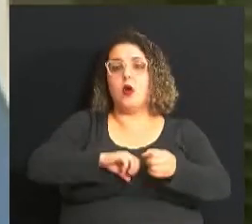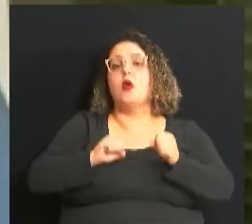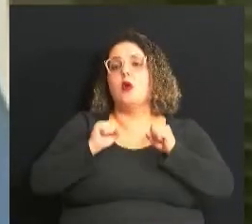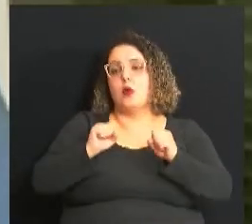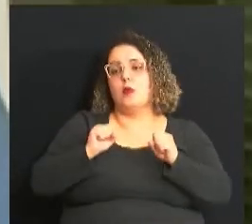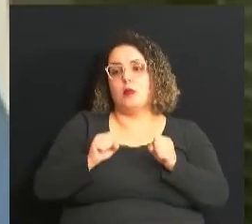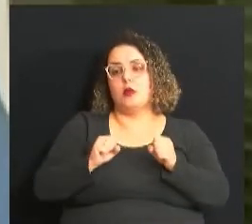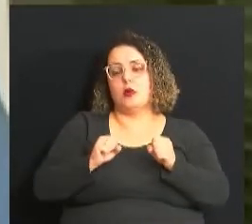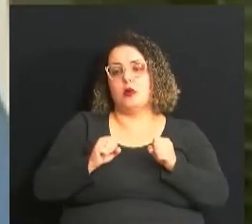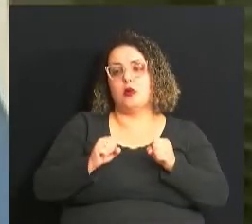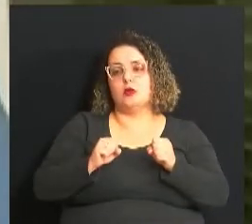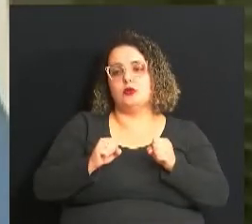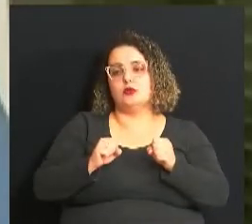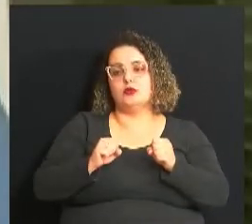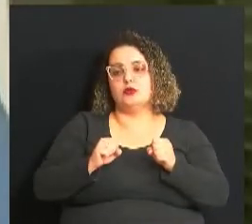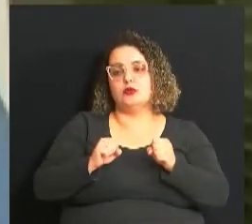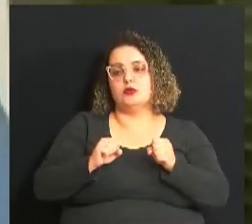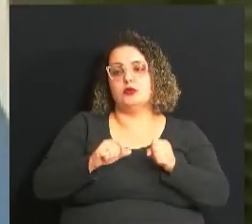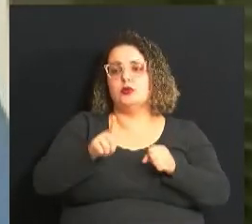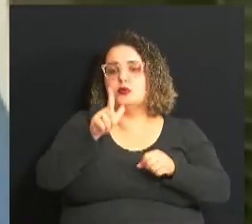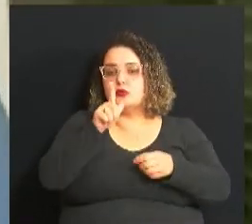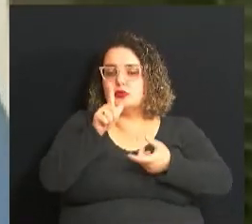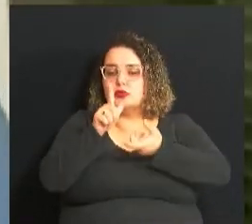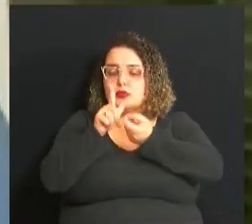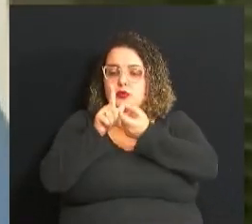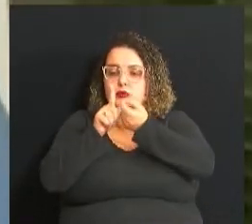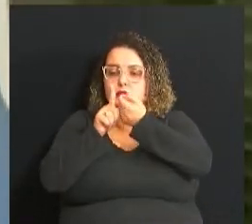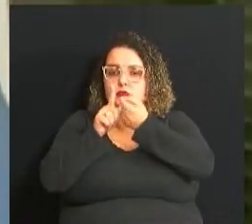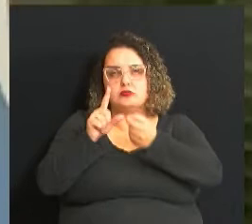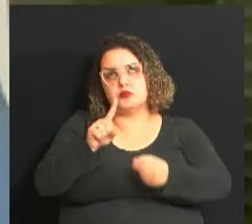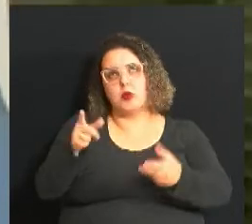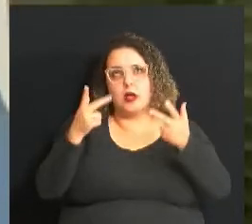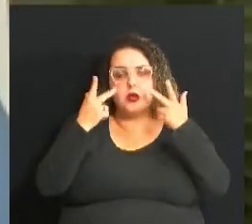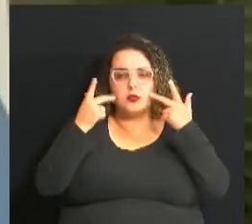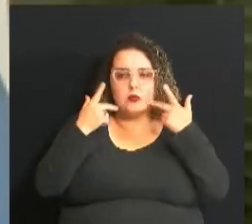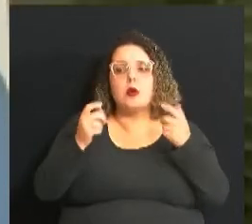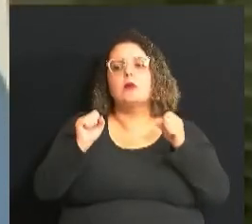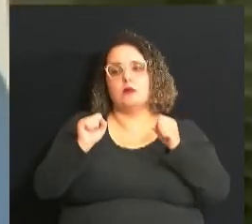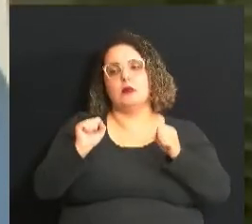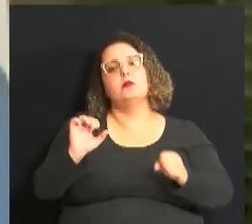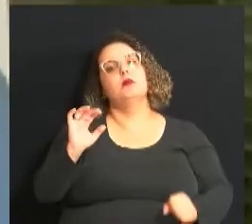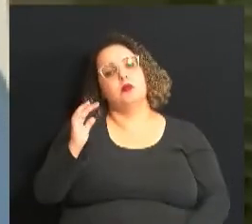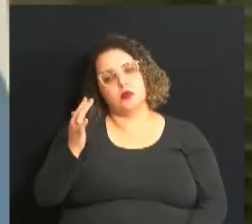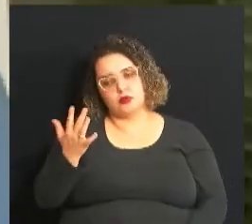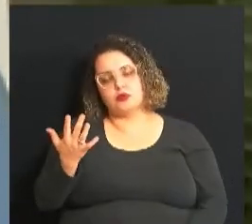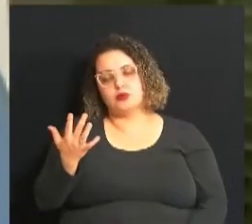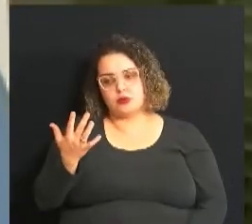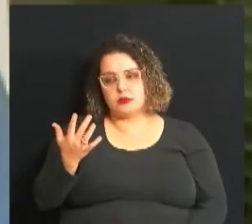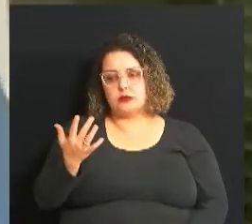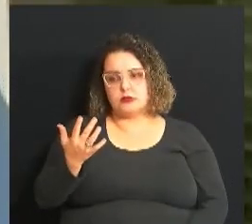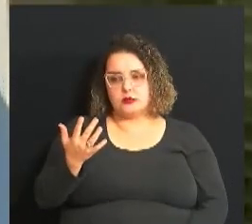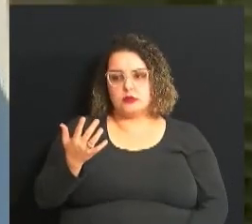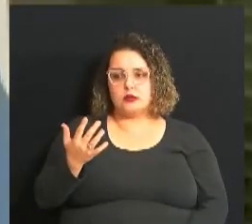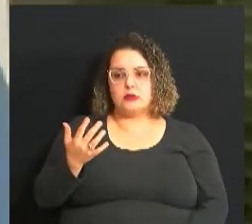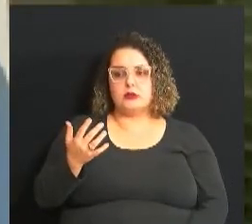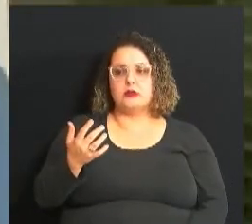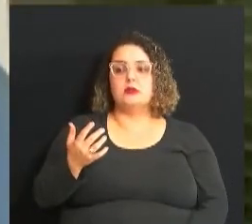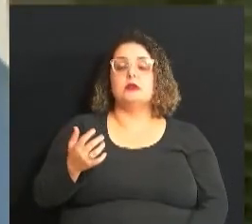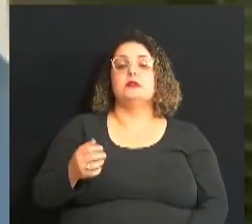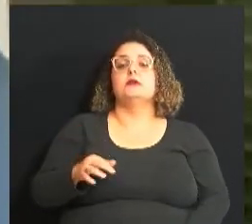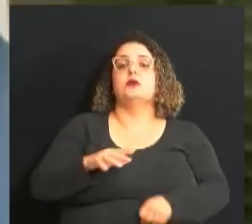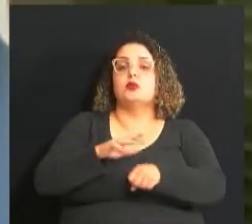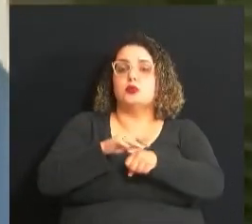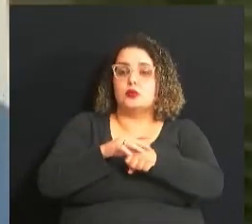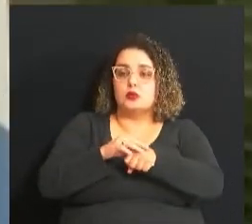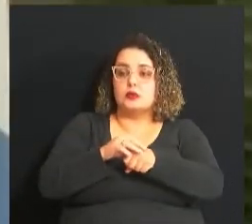vinculado também a câncer de pênis no homem, não é tão frequente essa associação, mas pode ter. Então, são doenças virais,